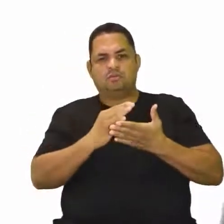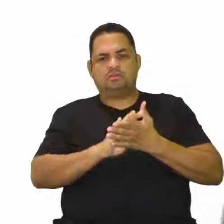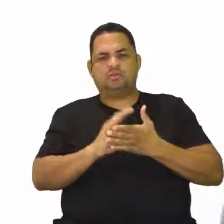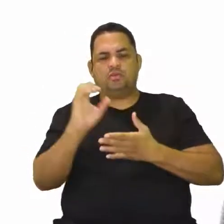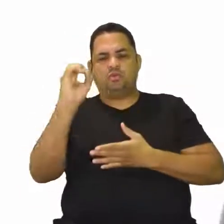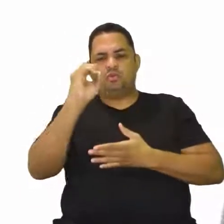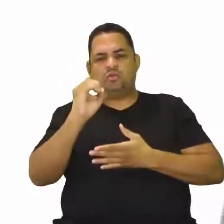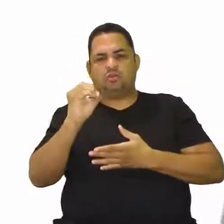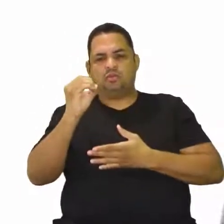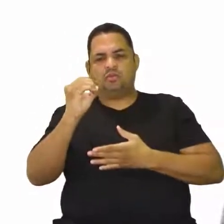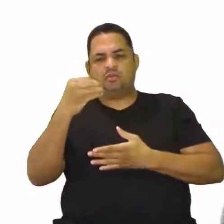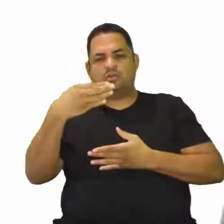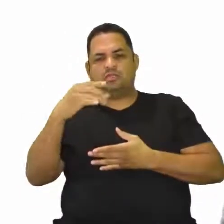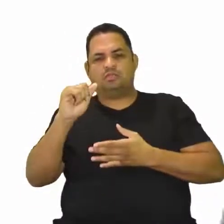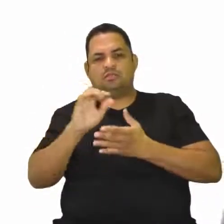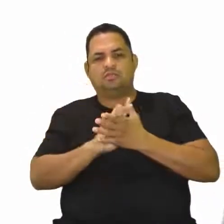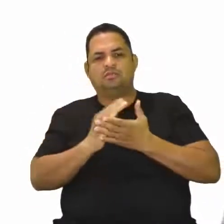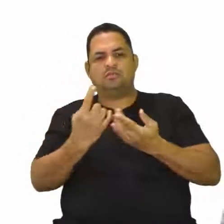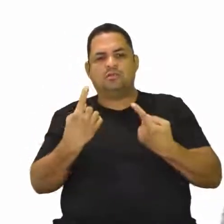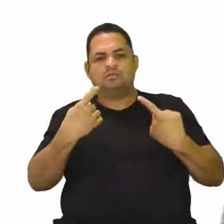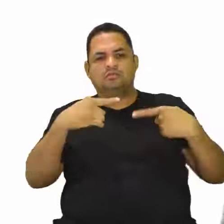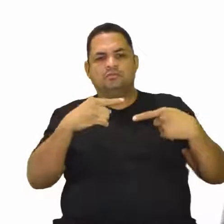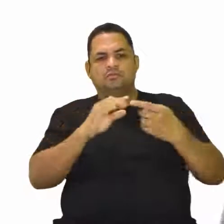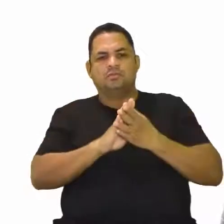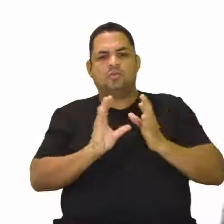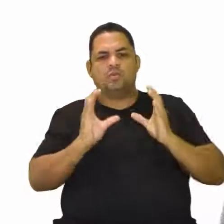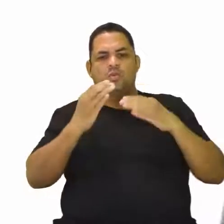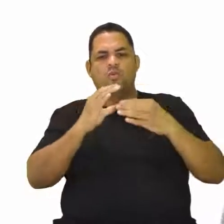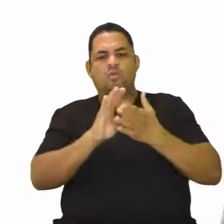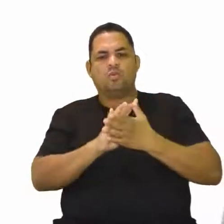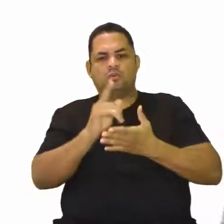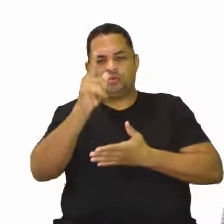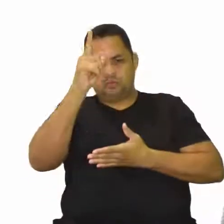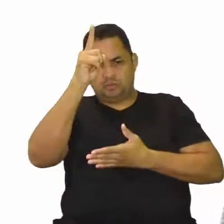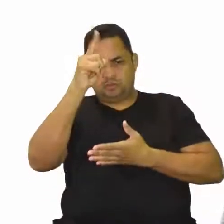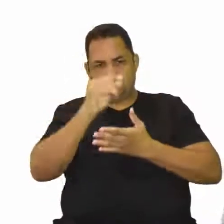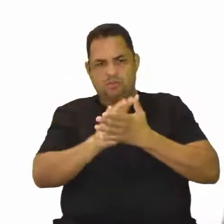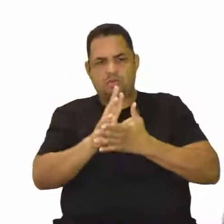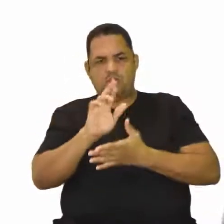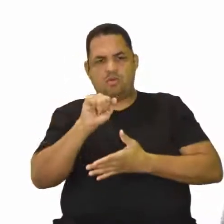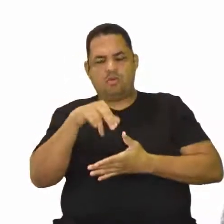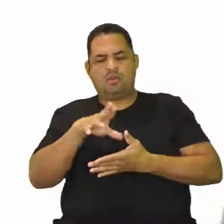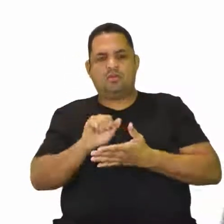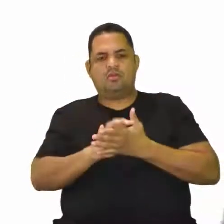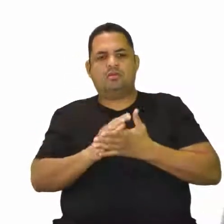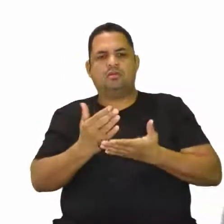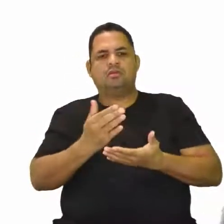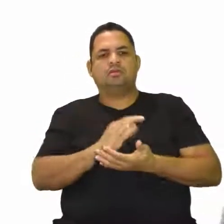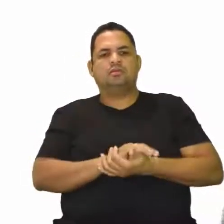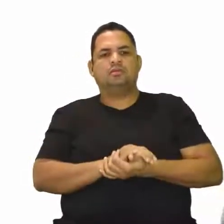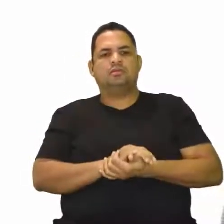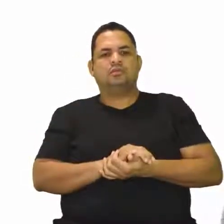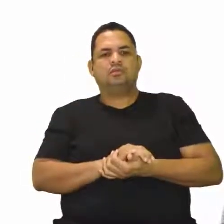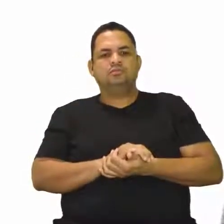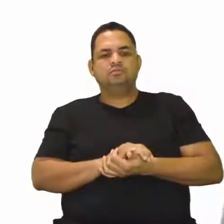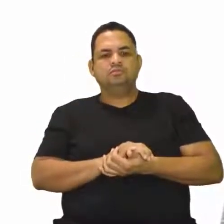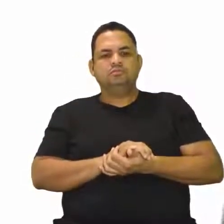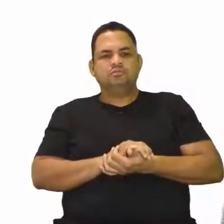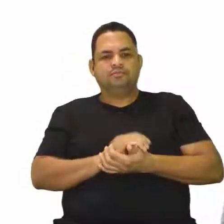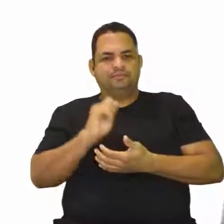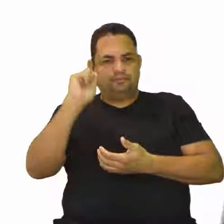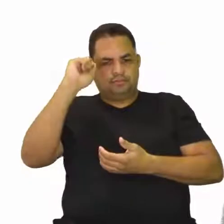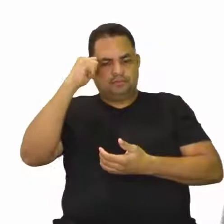de dois a contra-ofensiva as tropas do General alemão o meu do Afrika